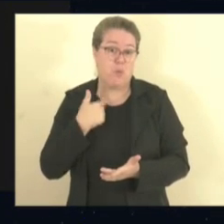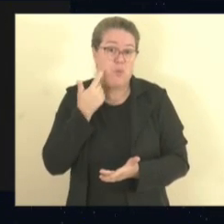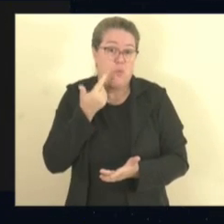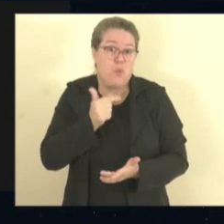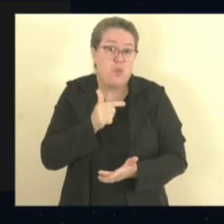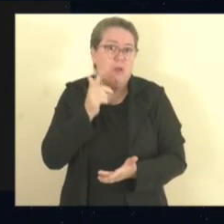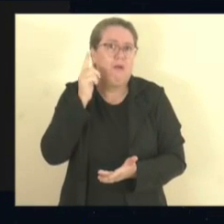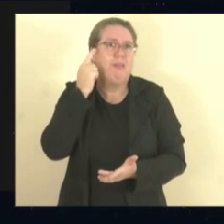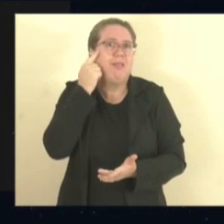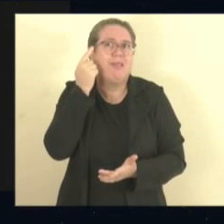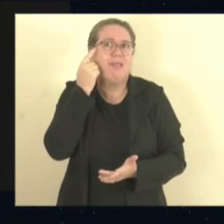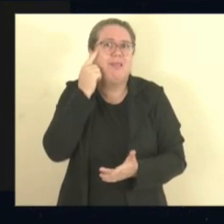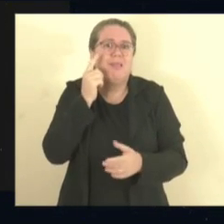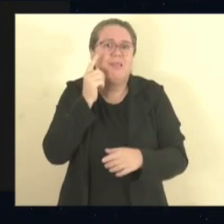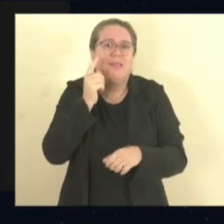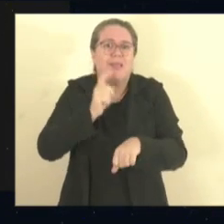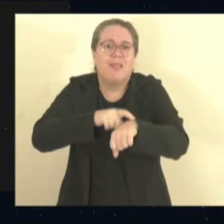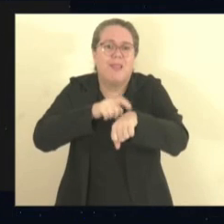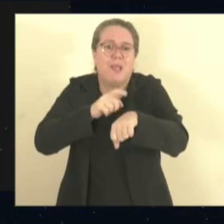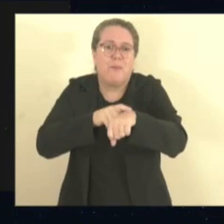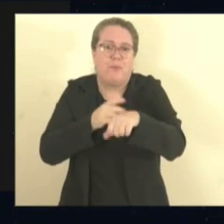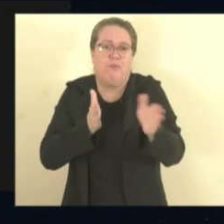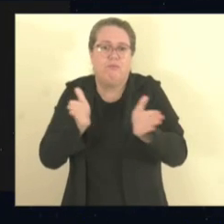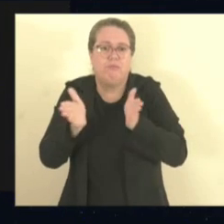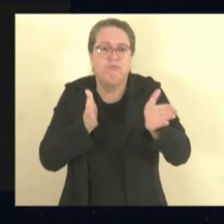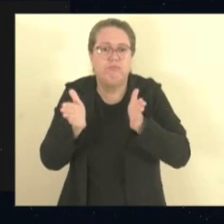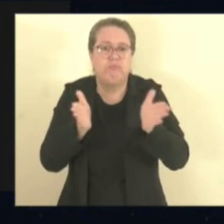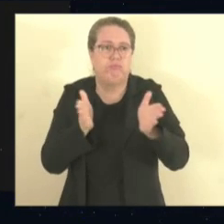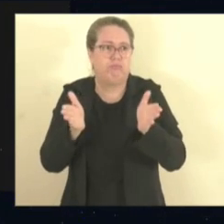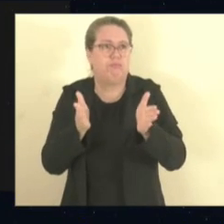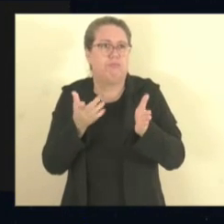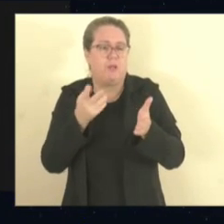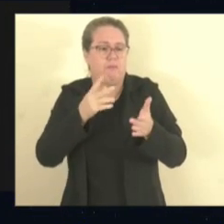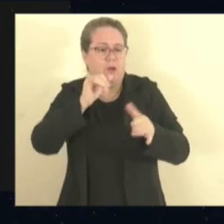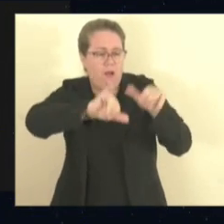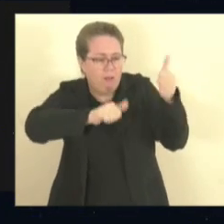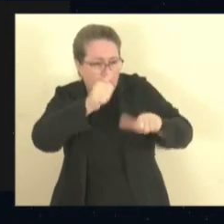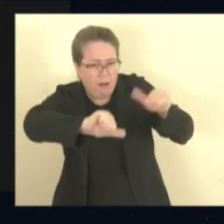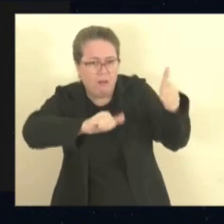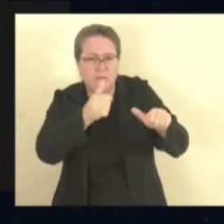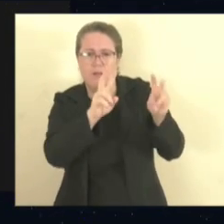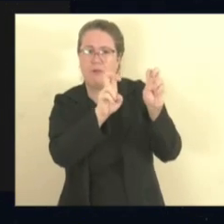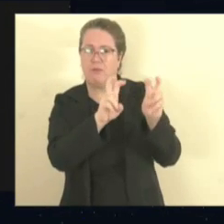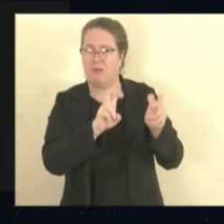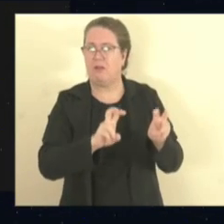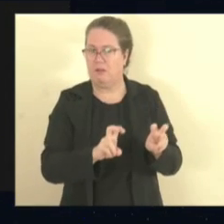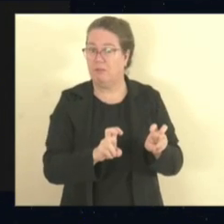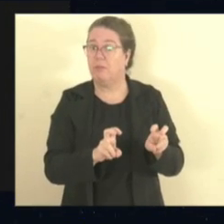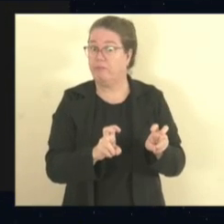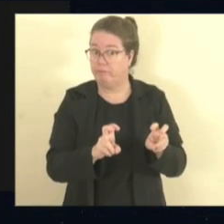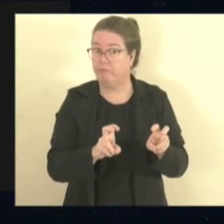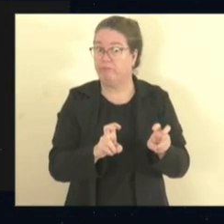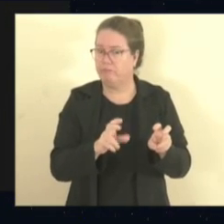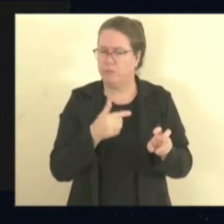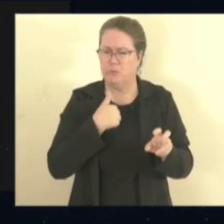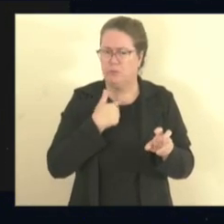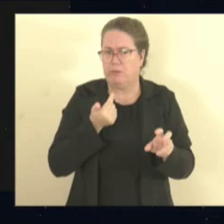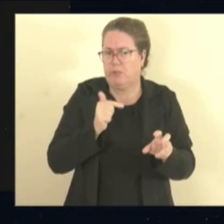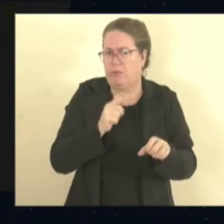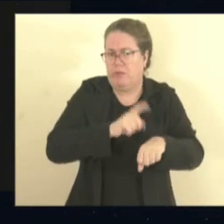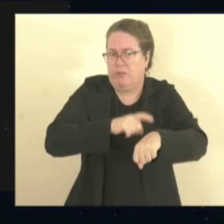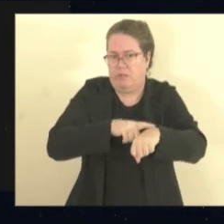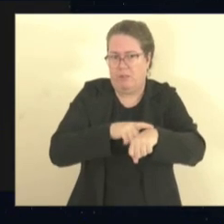para analisar isso, por mais que eu confie na palavra do meu excelentíssimo colega Mazinho, que é um